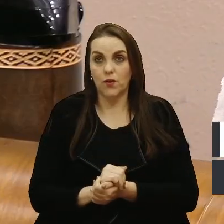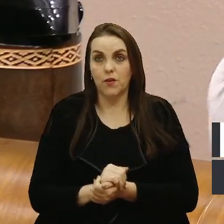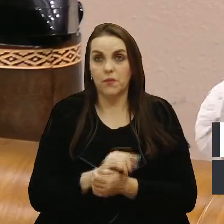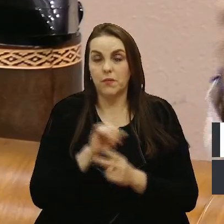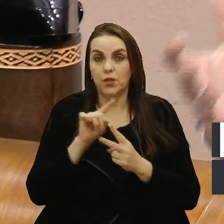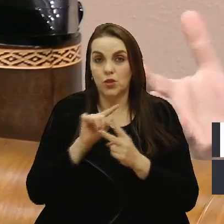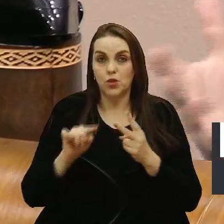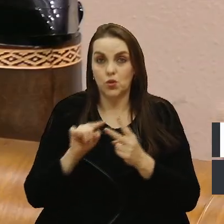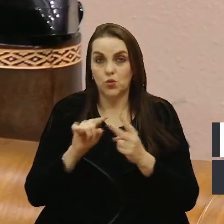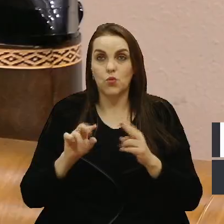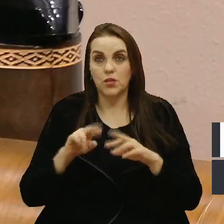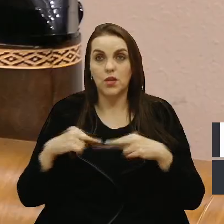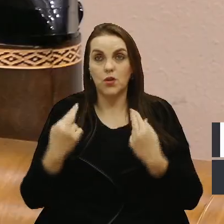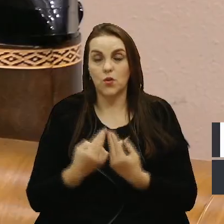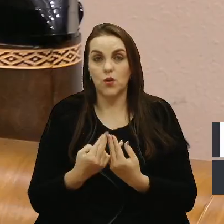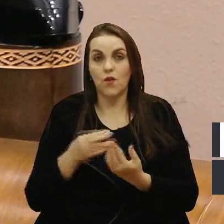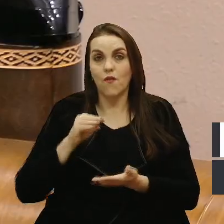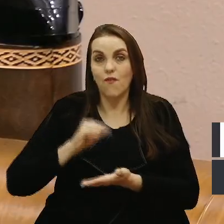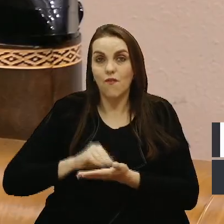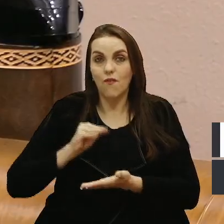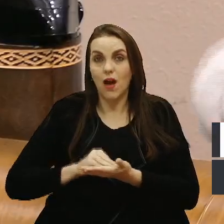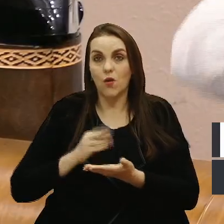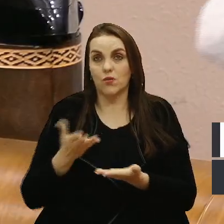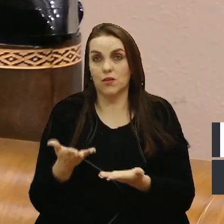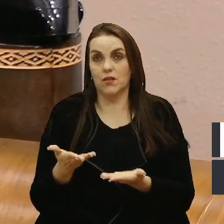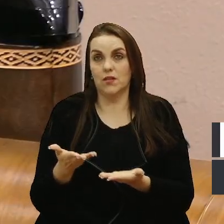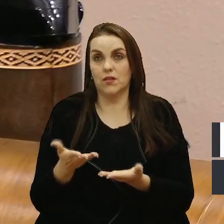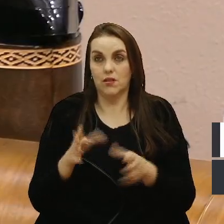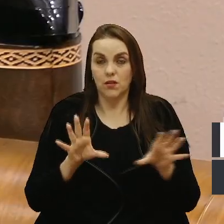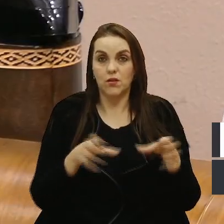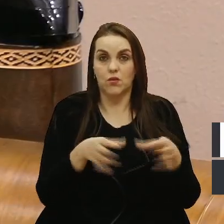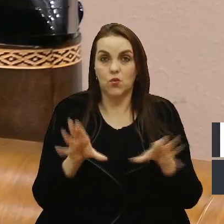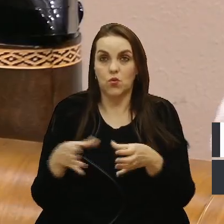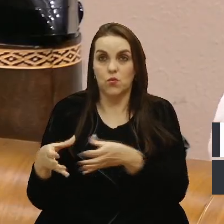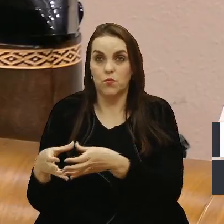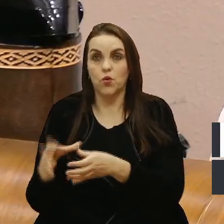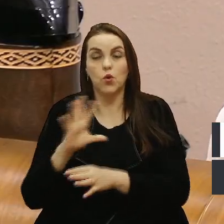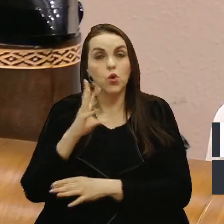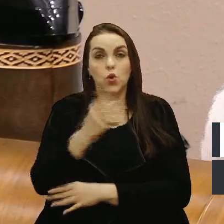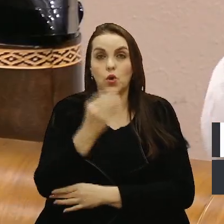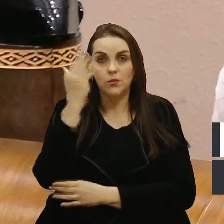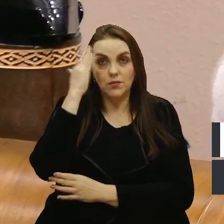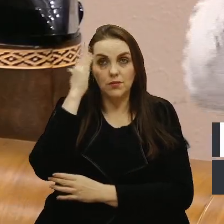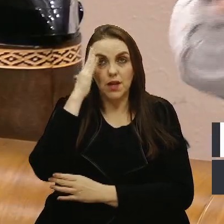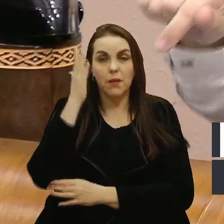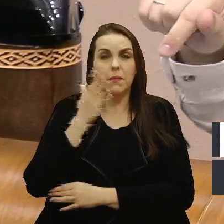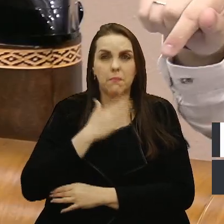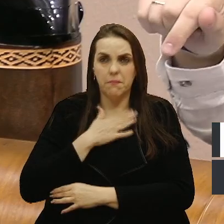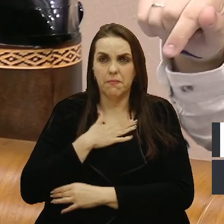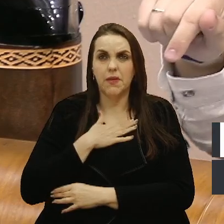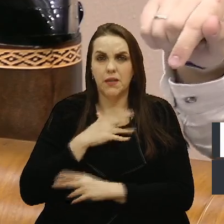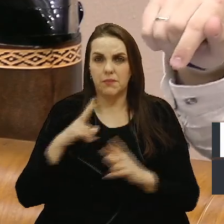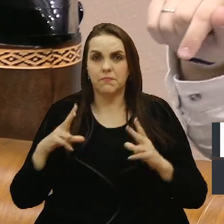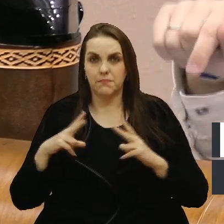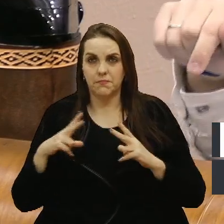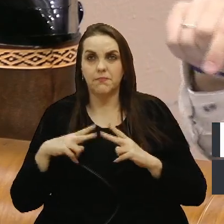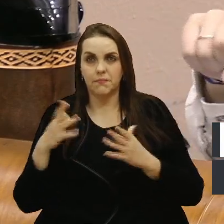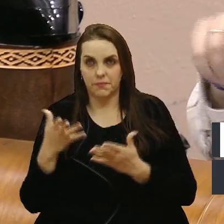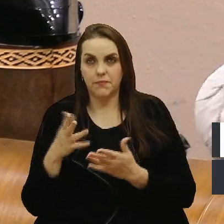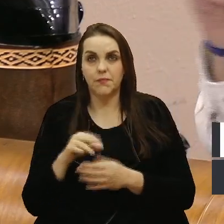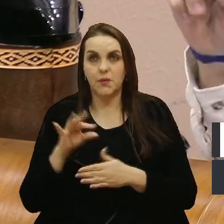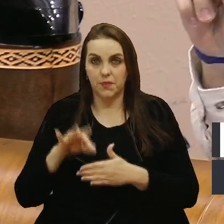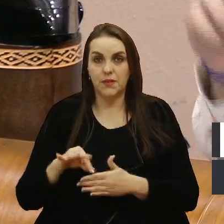sessões por semana sem quórum. Todos aqui sabem da minha opção de manter a vida privada. Depois eu pedi uma declaração de líder